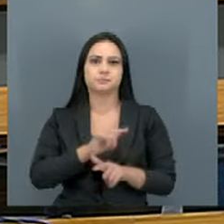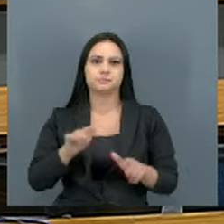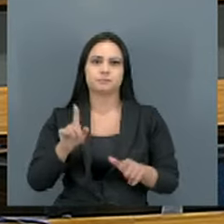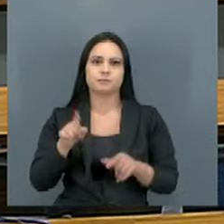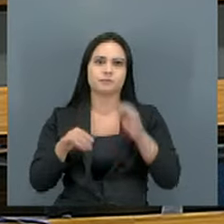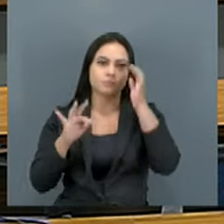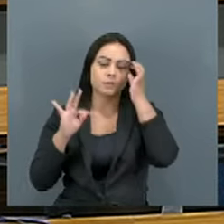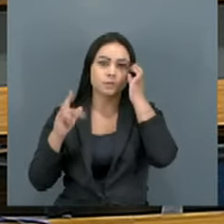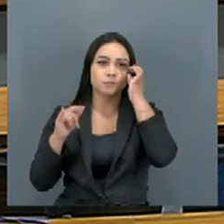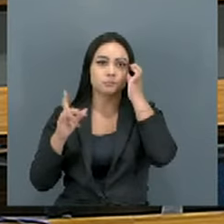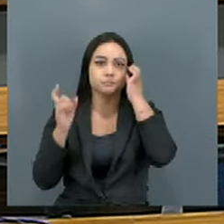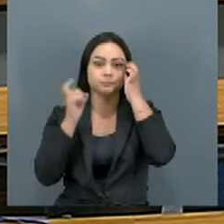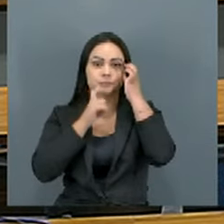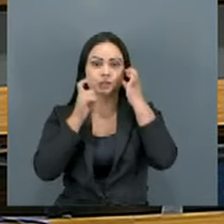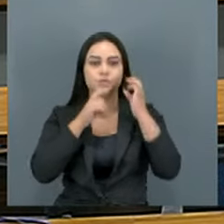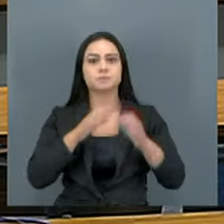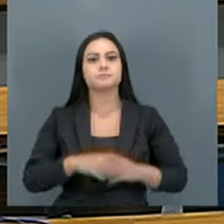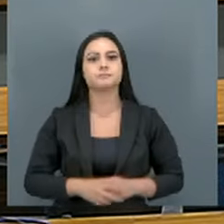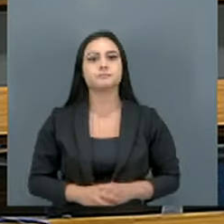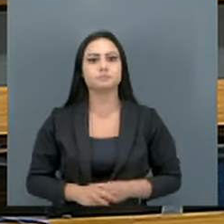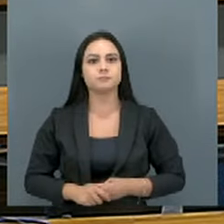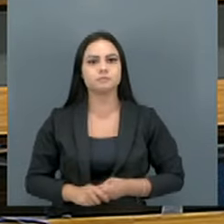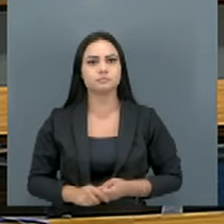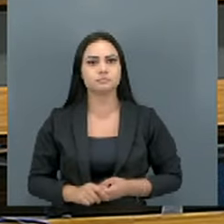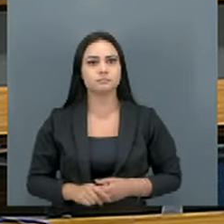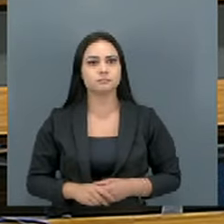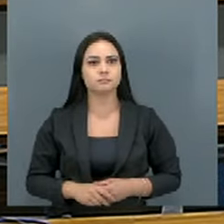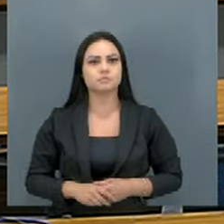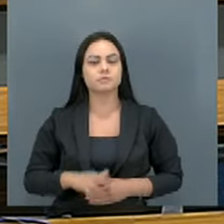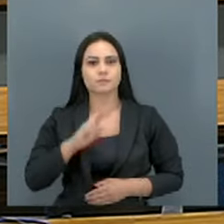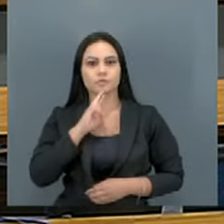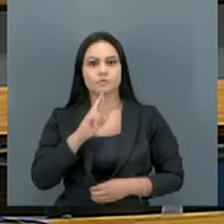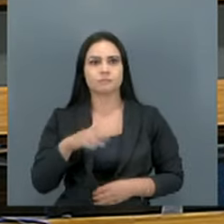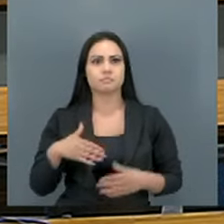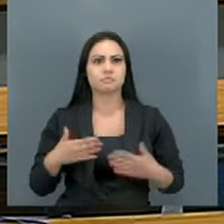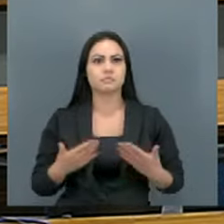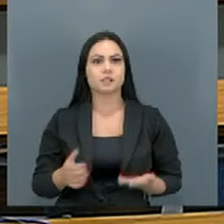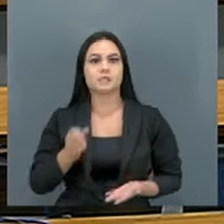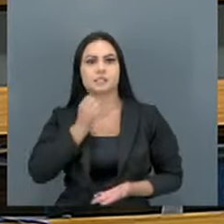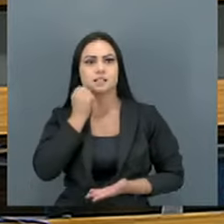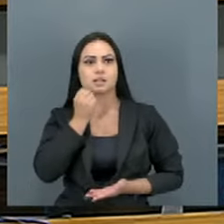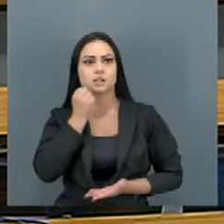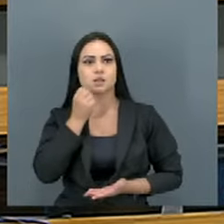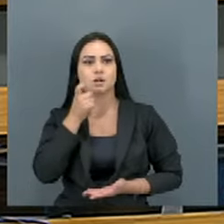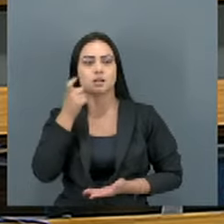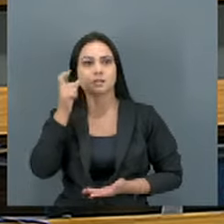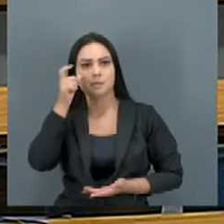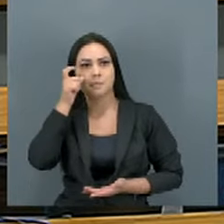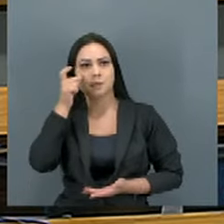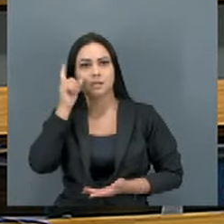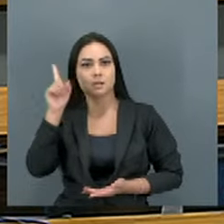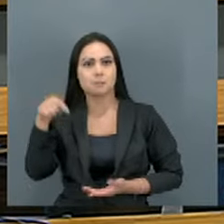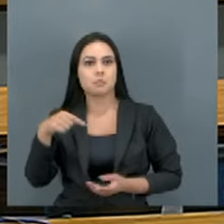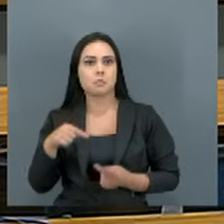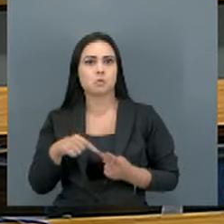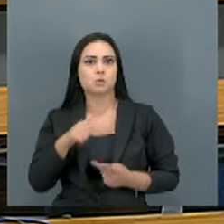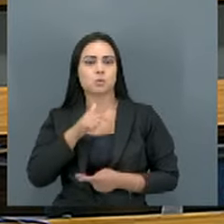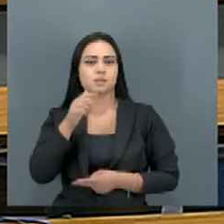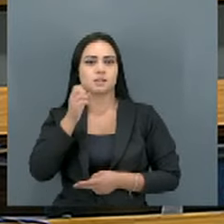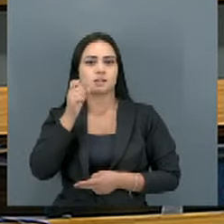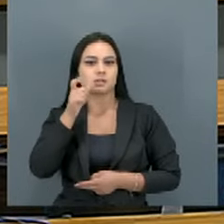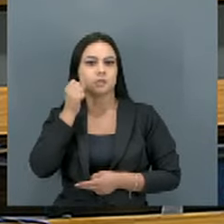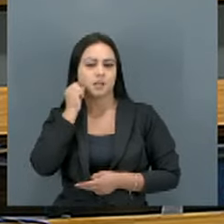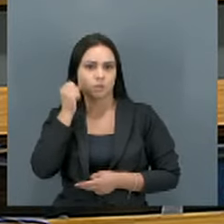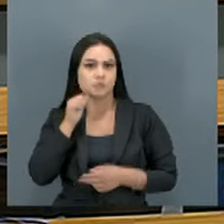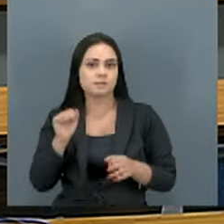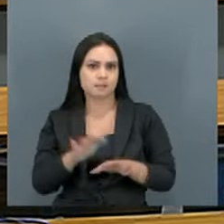tudo mentira. Né? Respondido, então. Senadora Damares, depois o senador Mauro e a gente encerra.